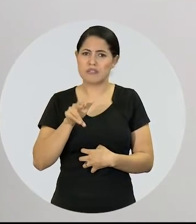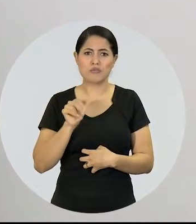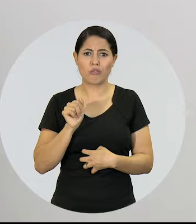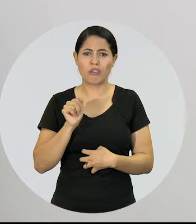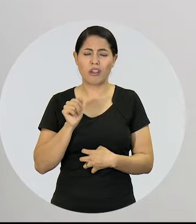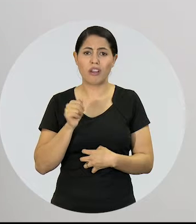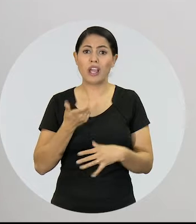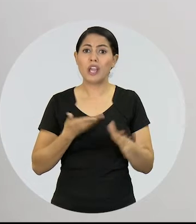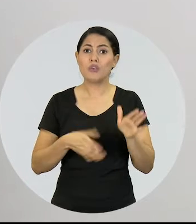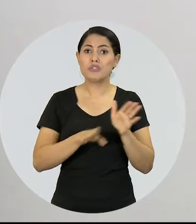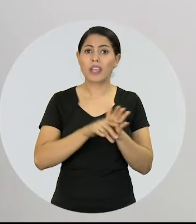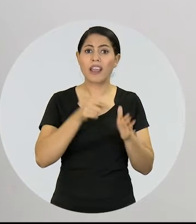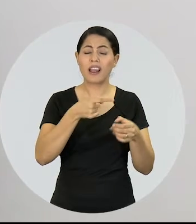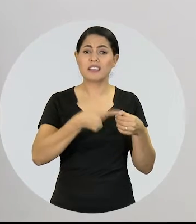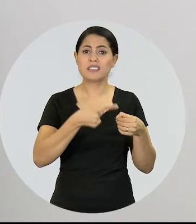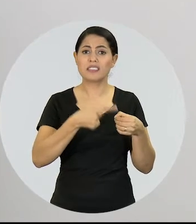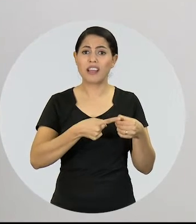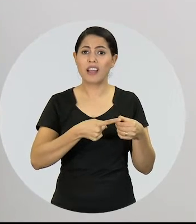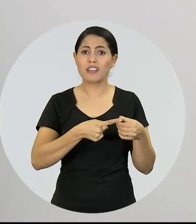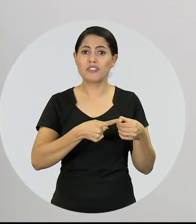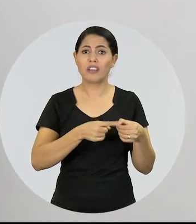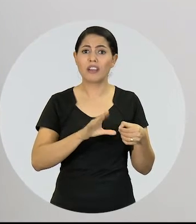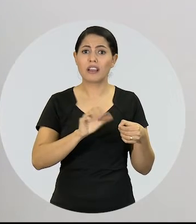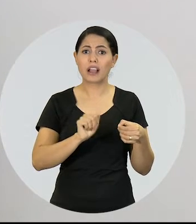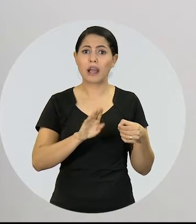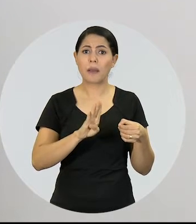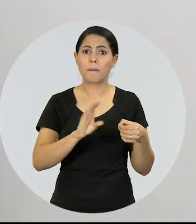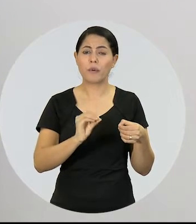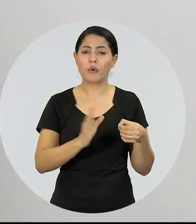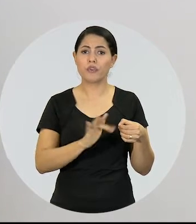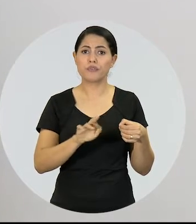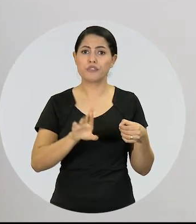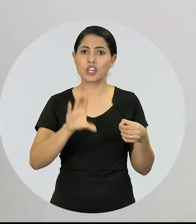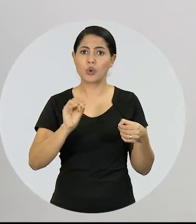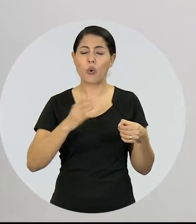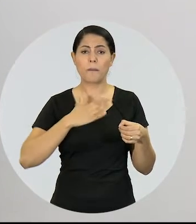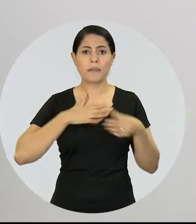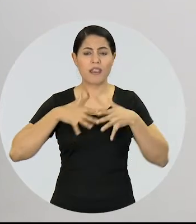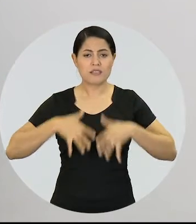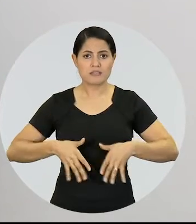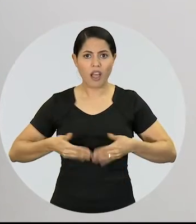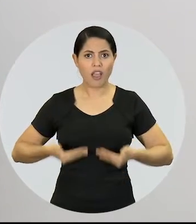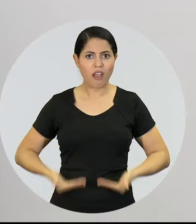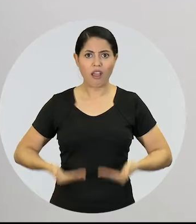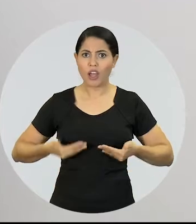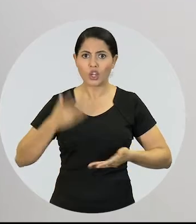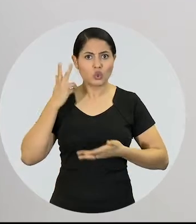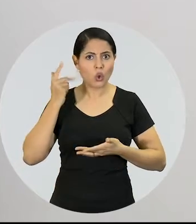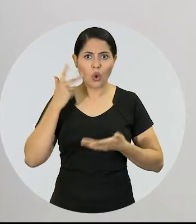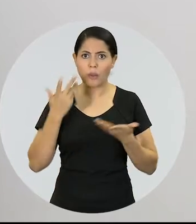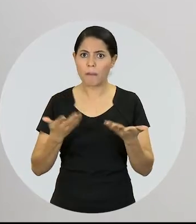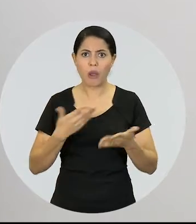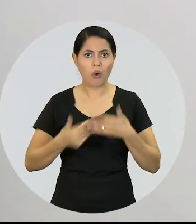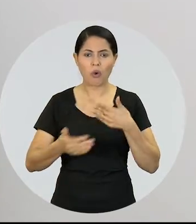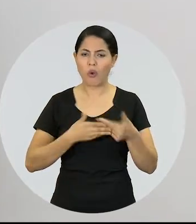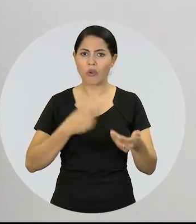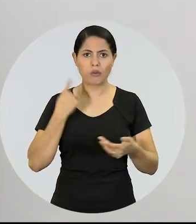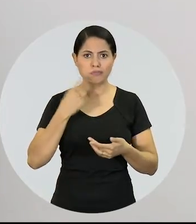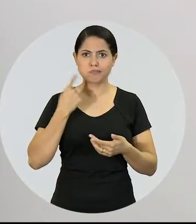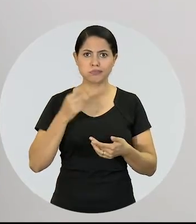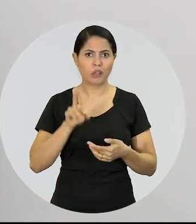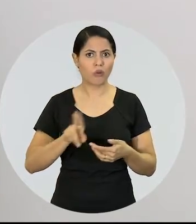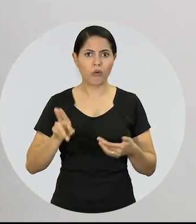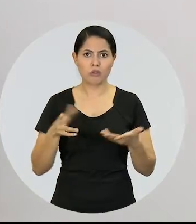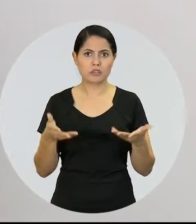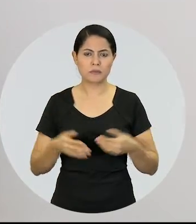nada disso. E chegando em Cabo Frio atrasada, ninguém questionou o tamanho da minha saia, ou seja, a minha saia era uma vestimenta normal